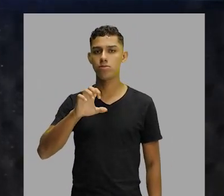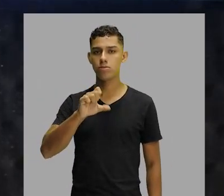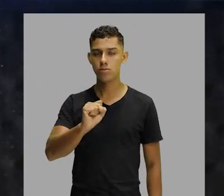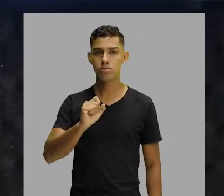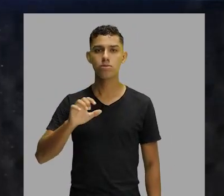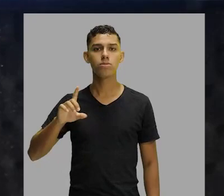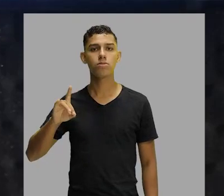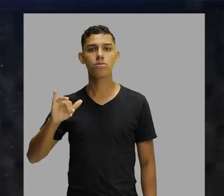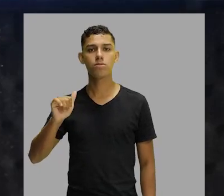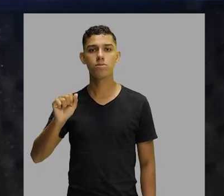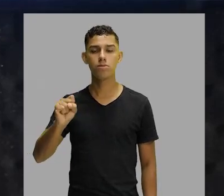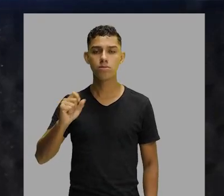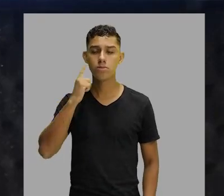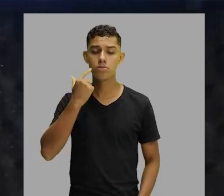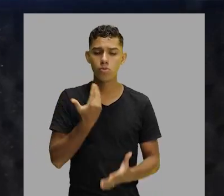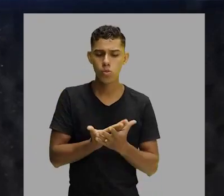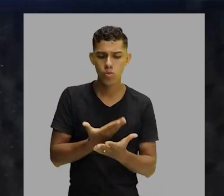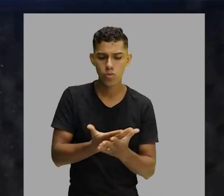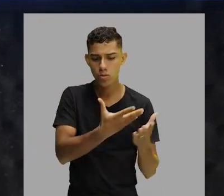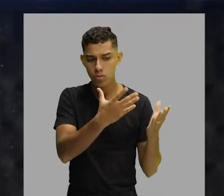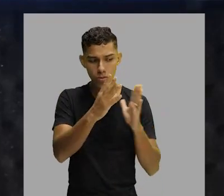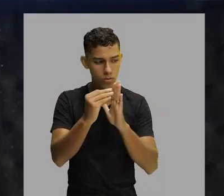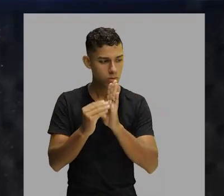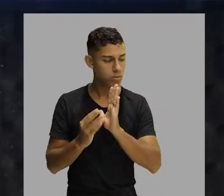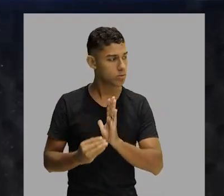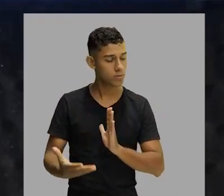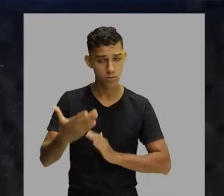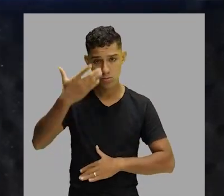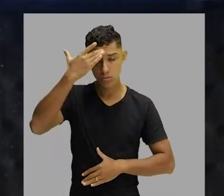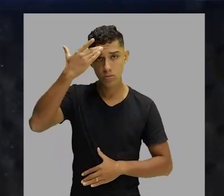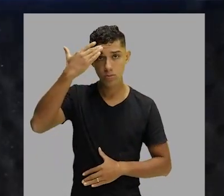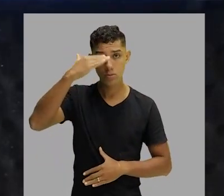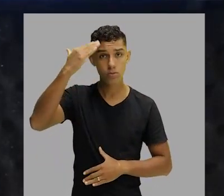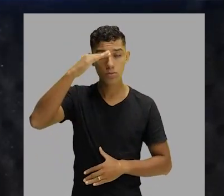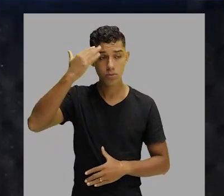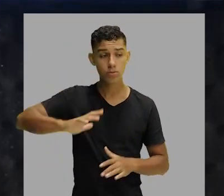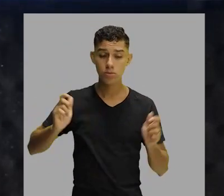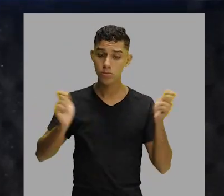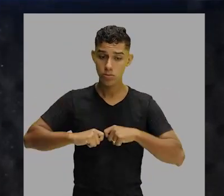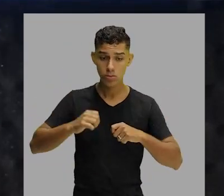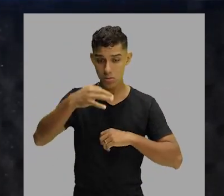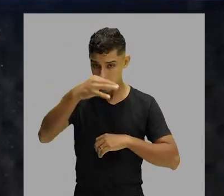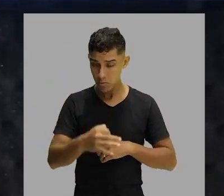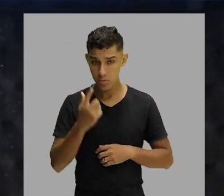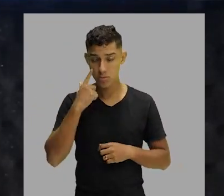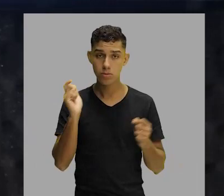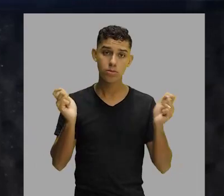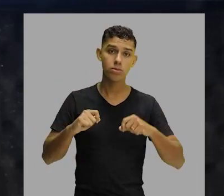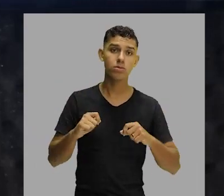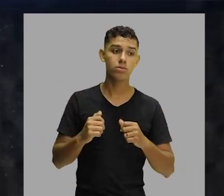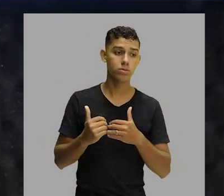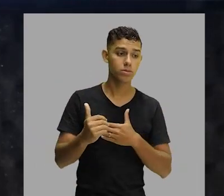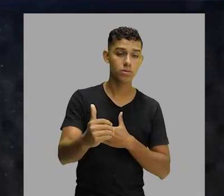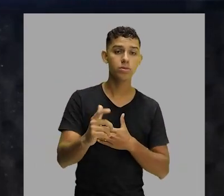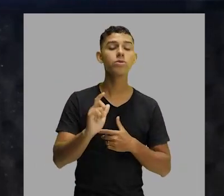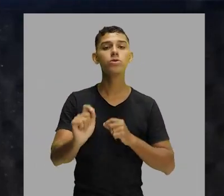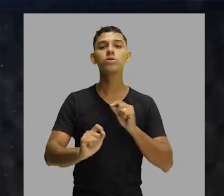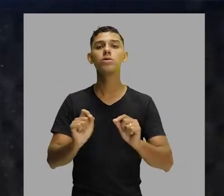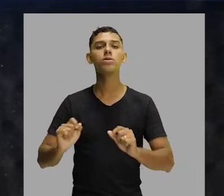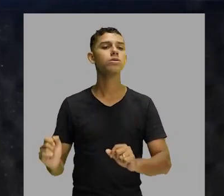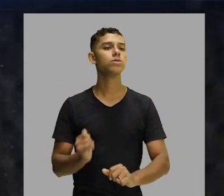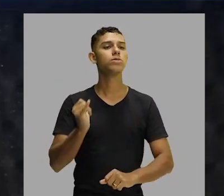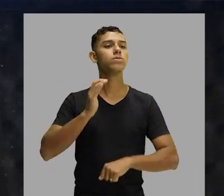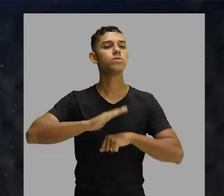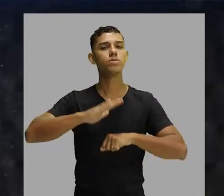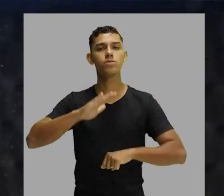entender o porquê das questões aqui, né? Se é a questão correta ou se é a questão incorreta, certo? Que é o mais importante.